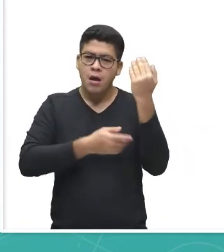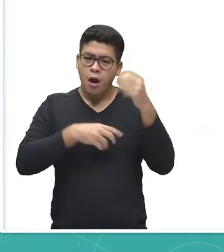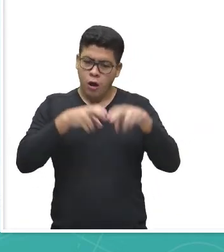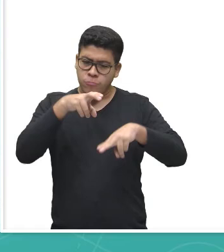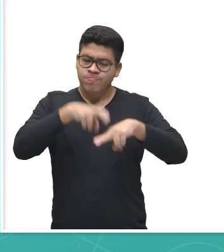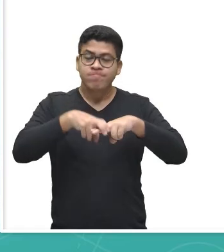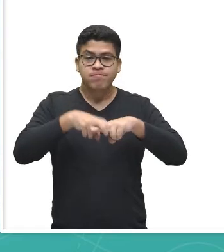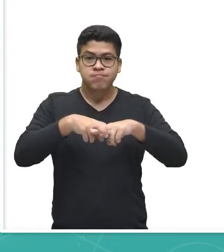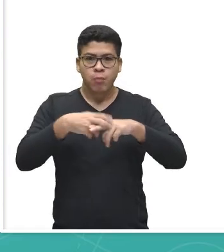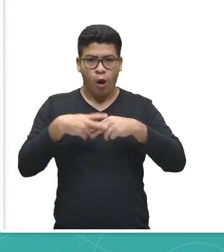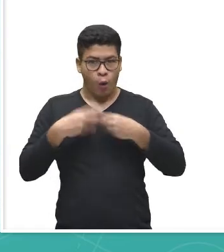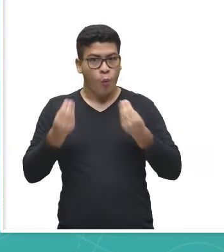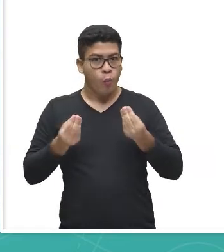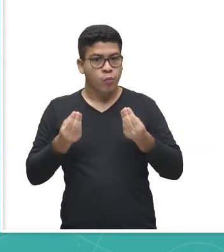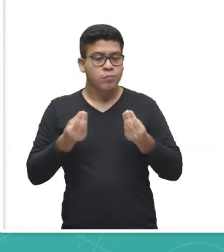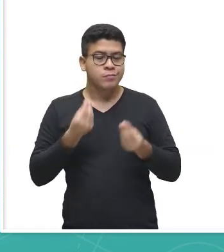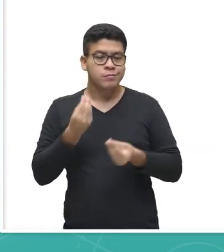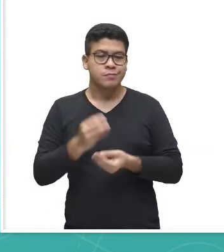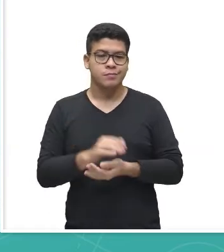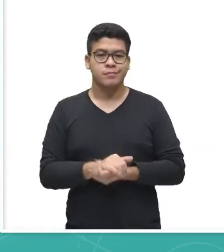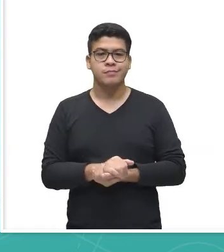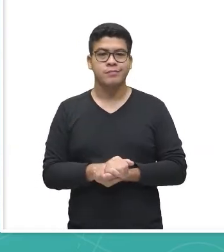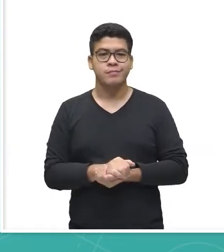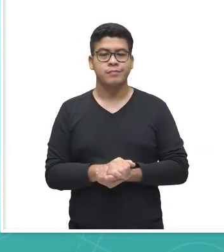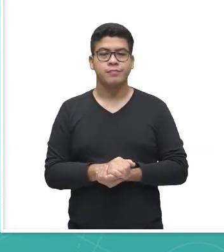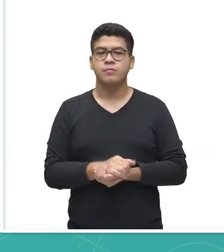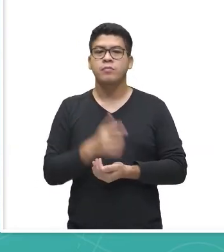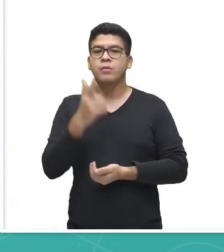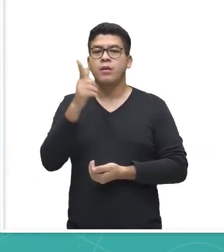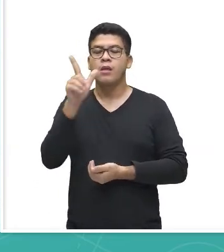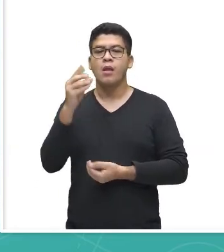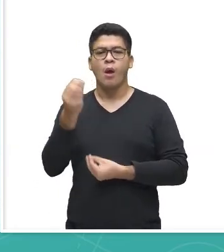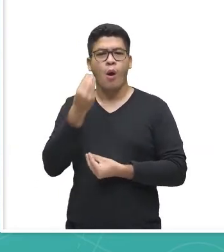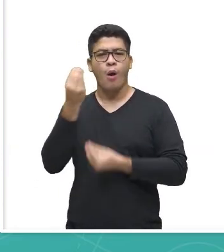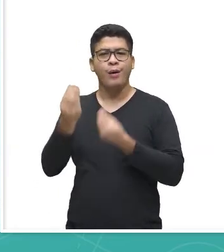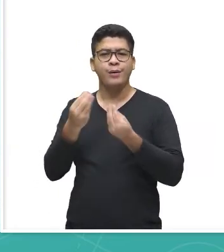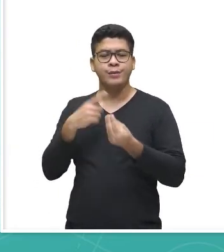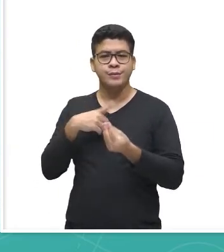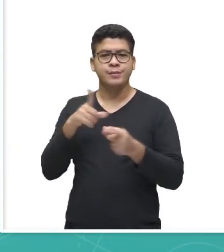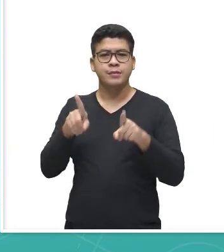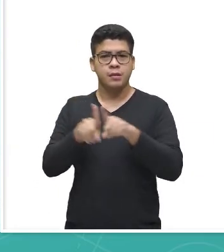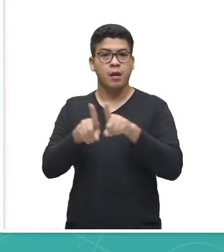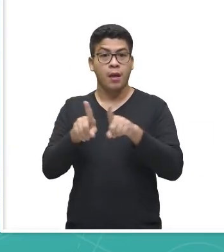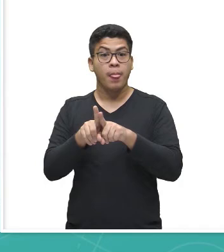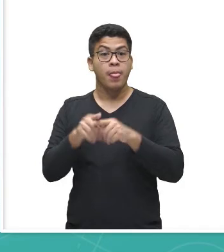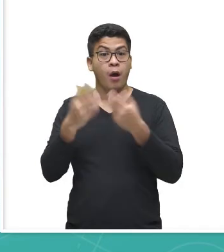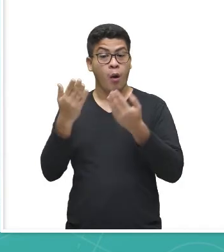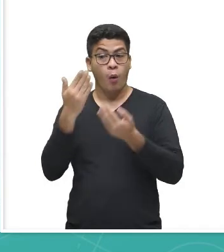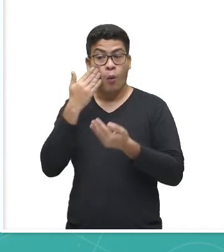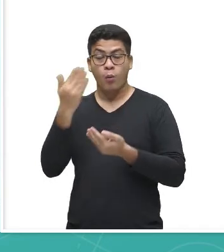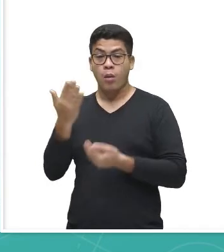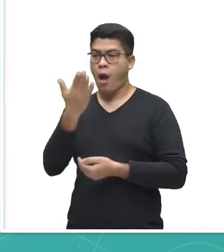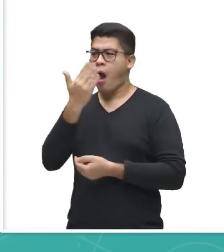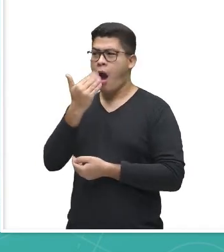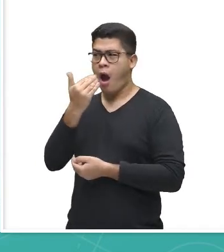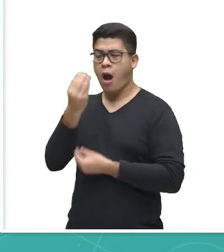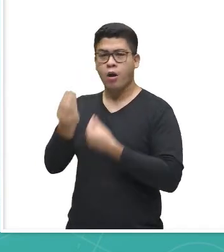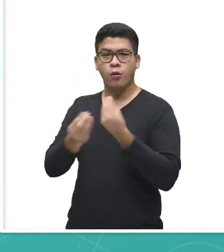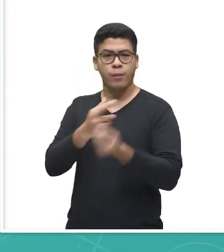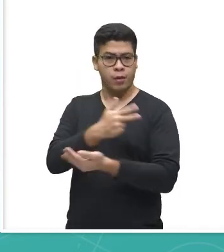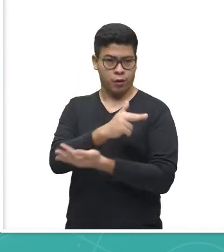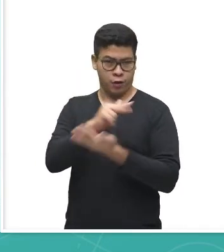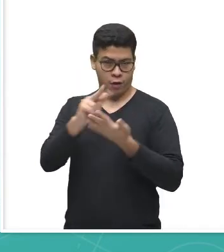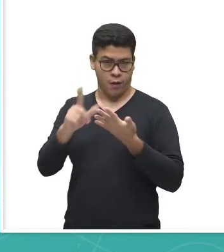mesa, por exemplo. Aí na outra imagem, as propriedades organolépticas dos alimentos, né? Nós temos a aparência,